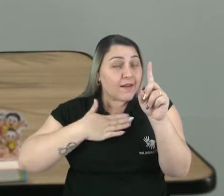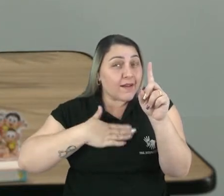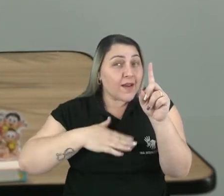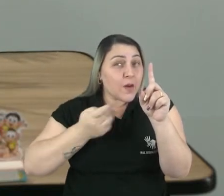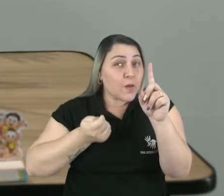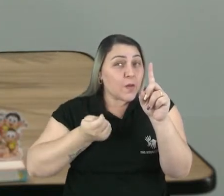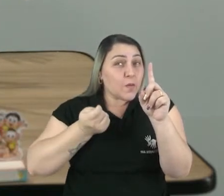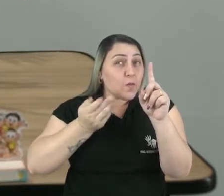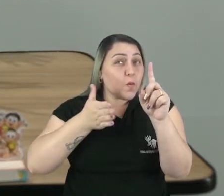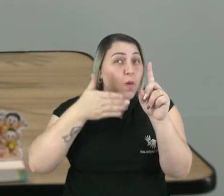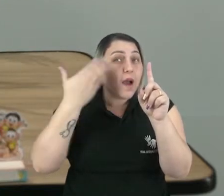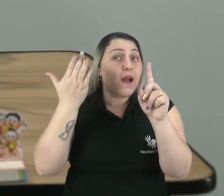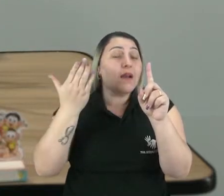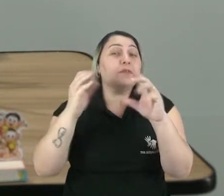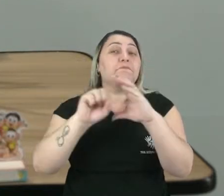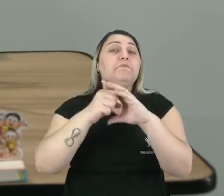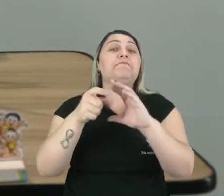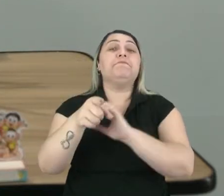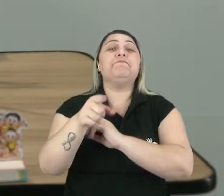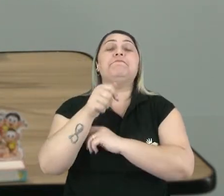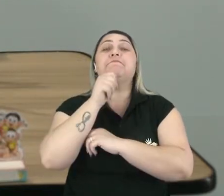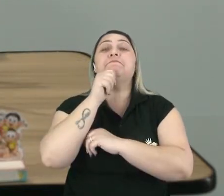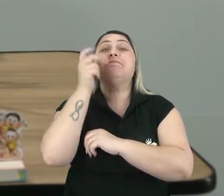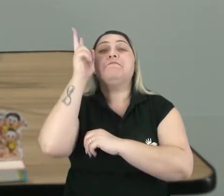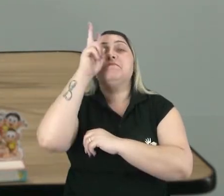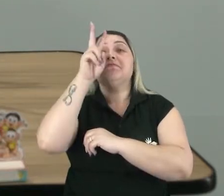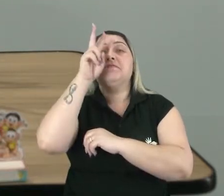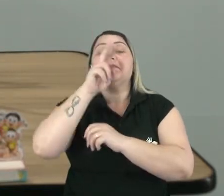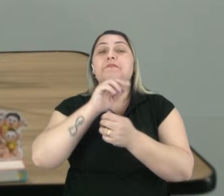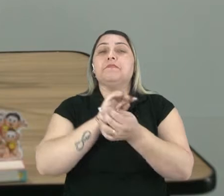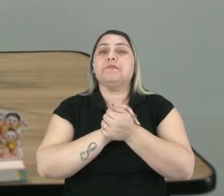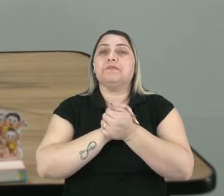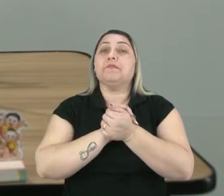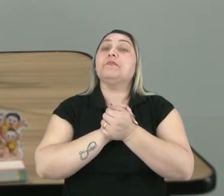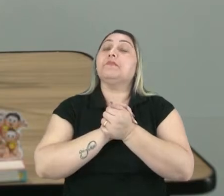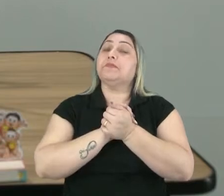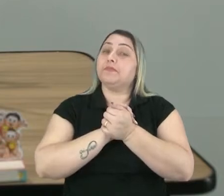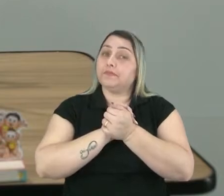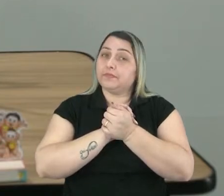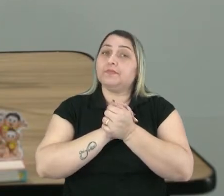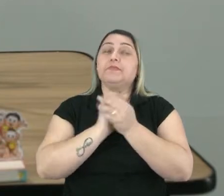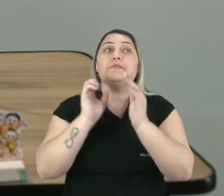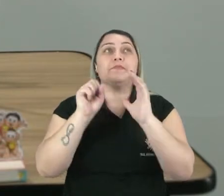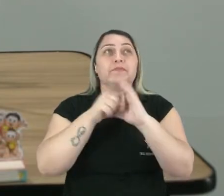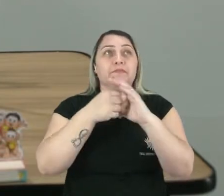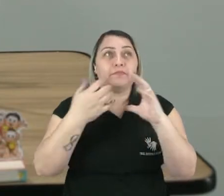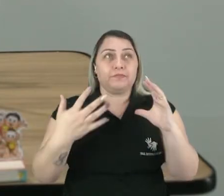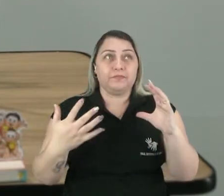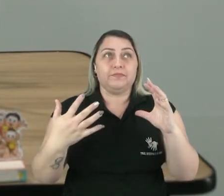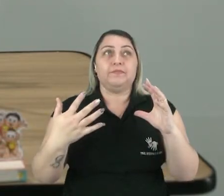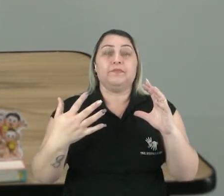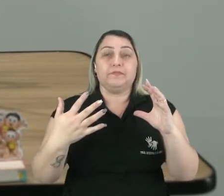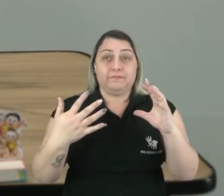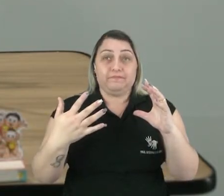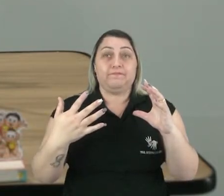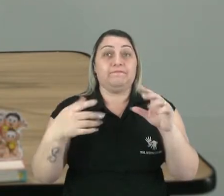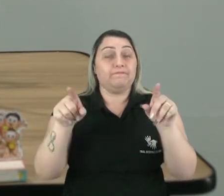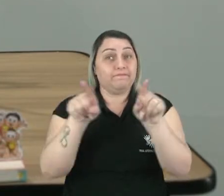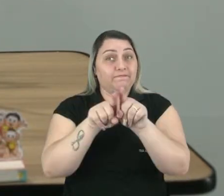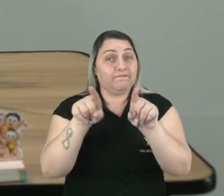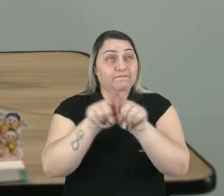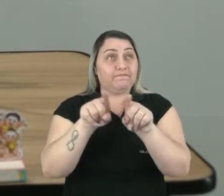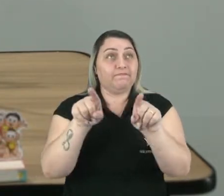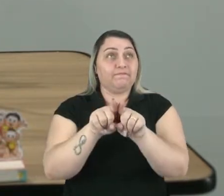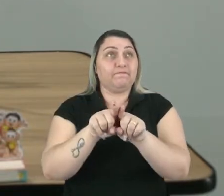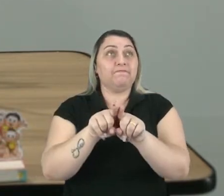outras características vocês ainda lembram? As características, uma delas também é que